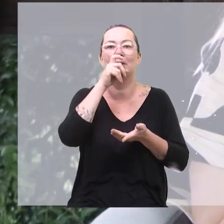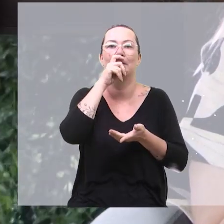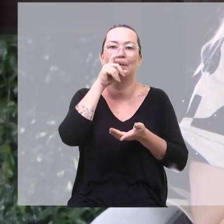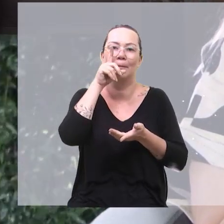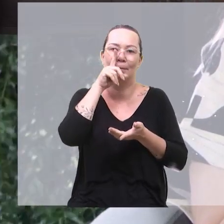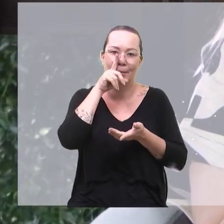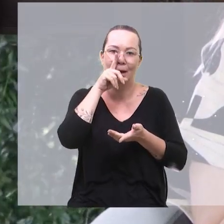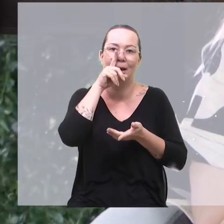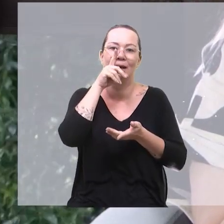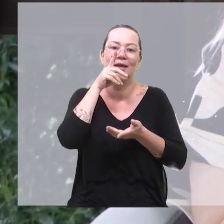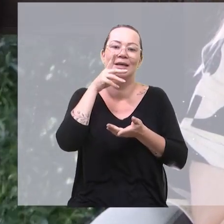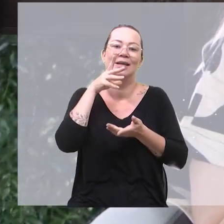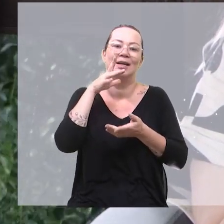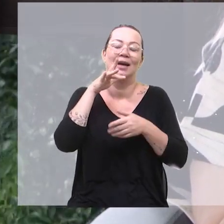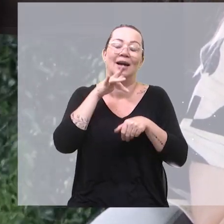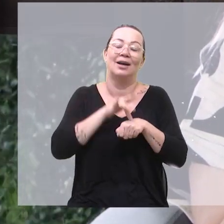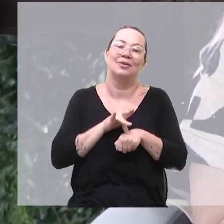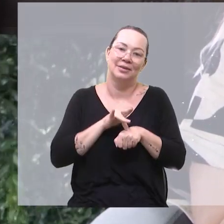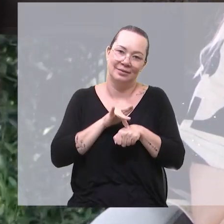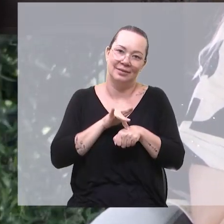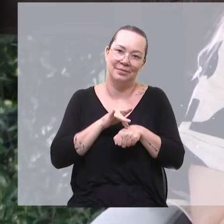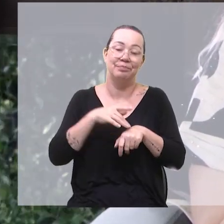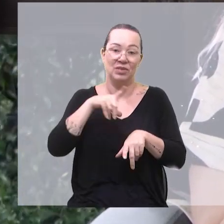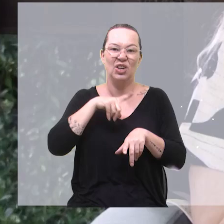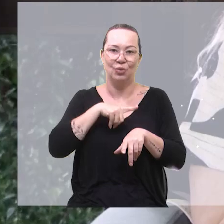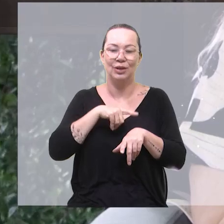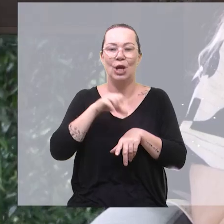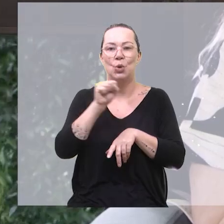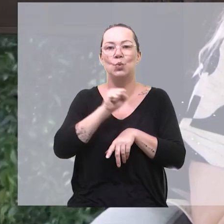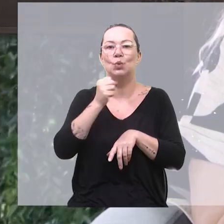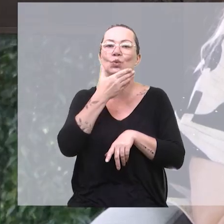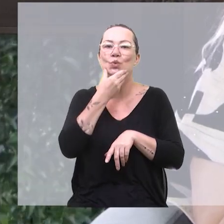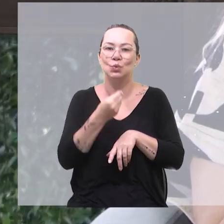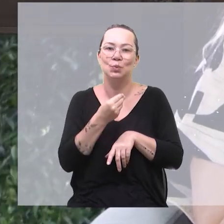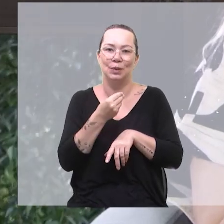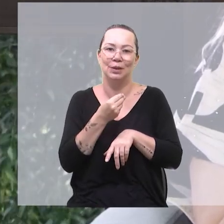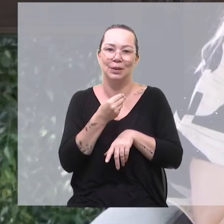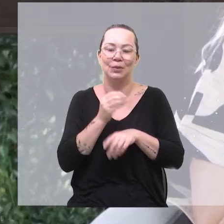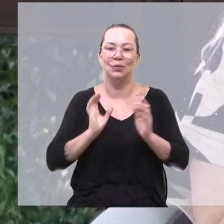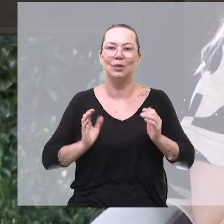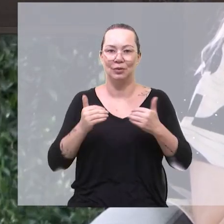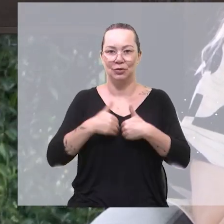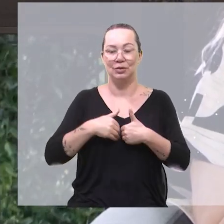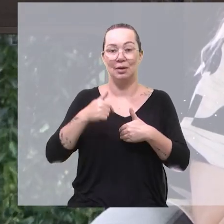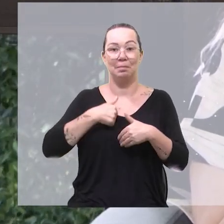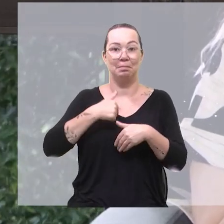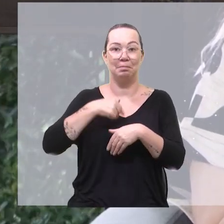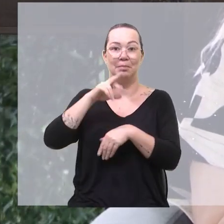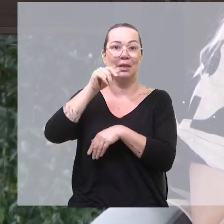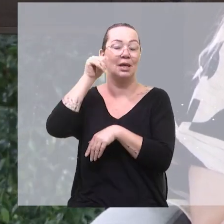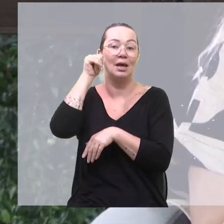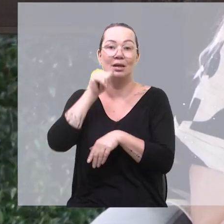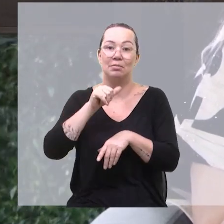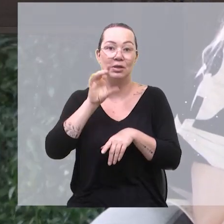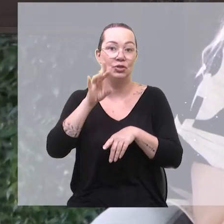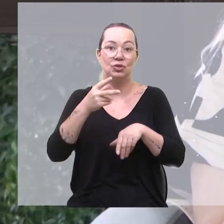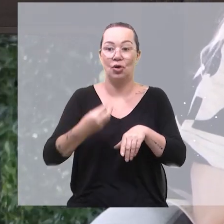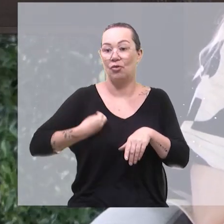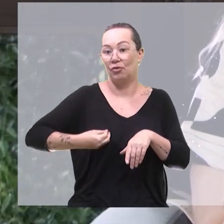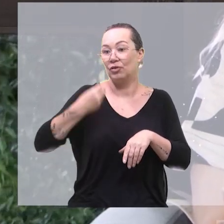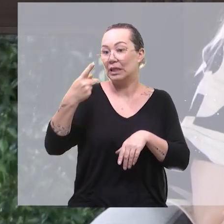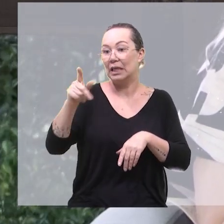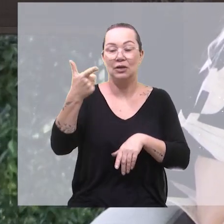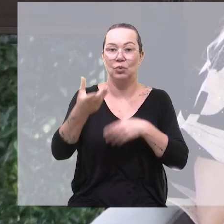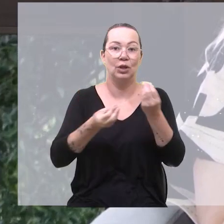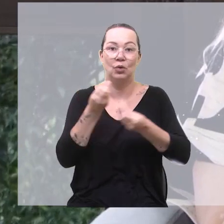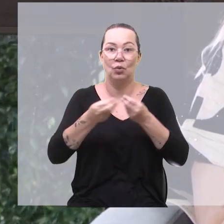pais aguentarem o tempo todo. Eu tenho um sobrinho autista e, nossa, minha irmã vive para ele, não tem mais